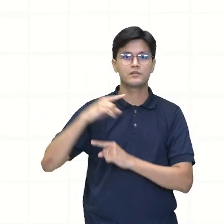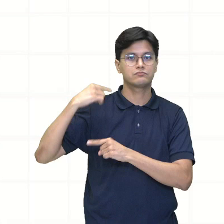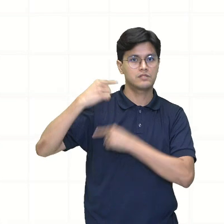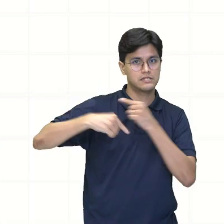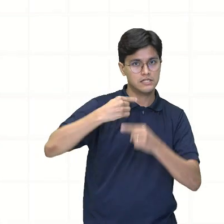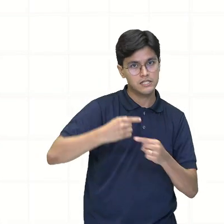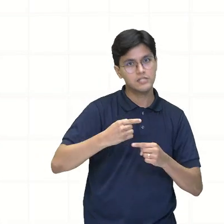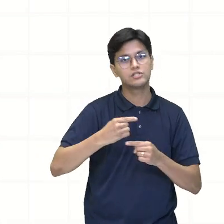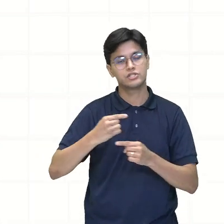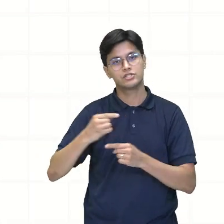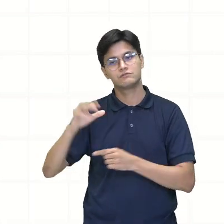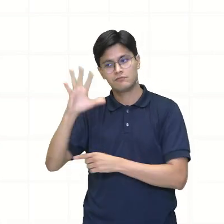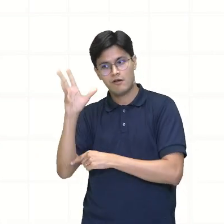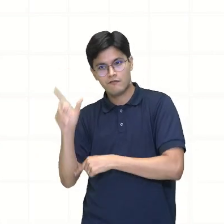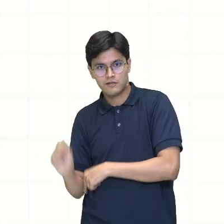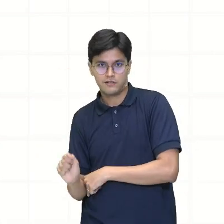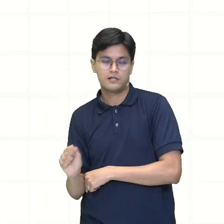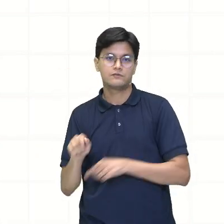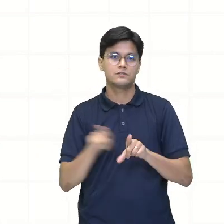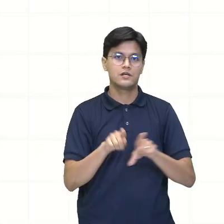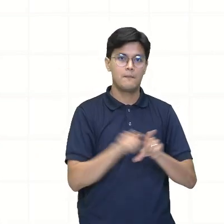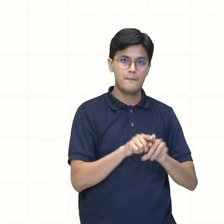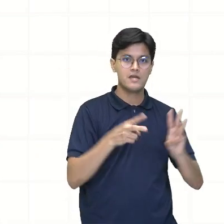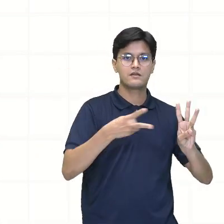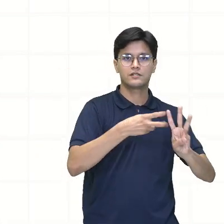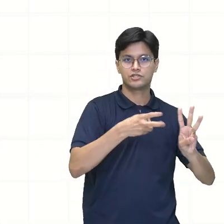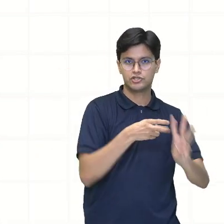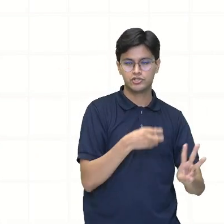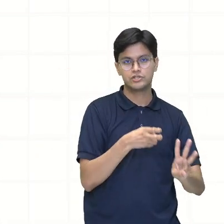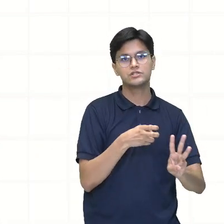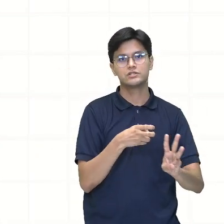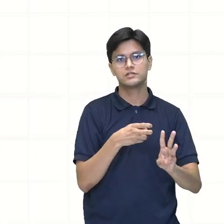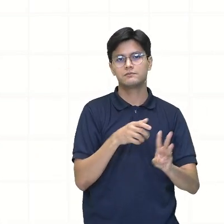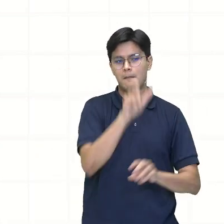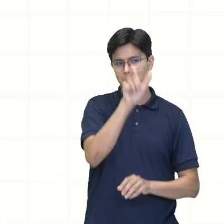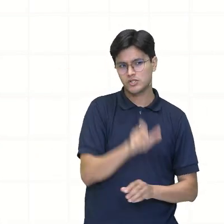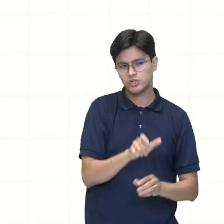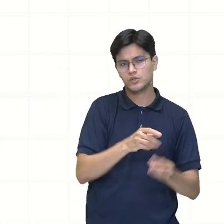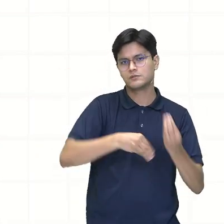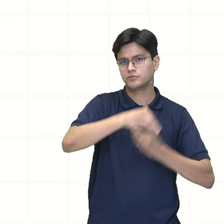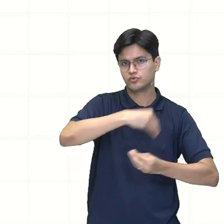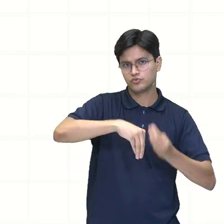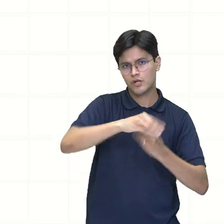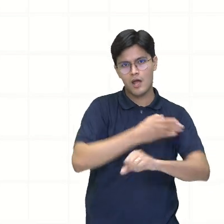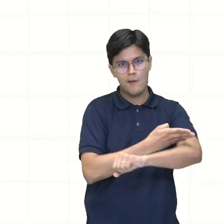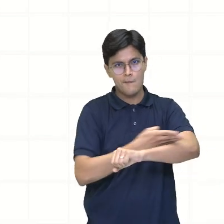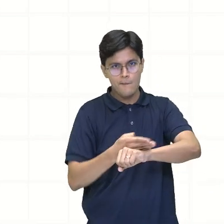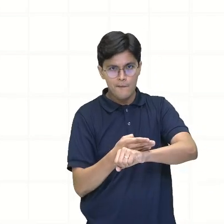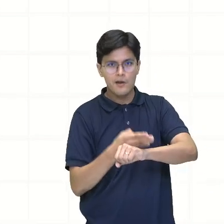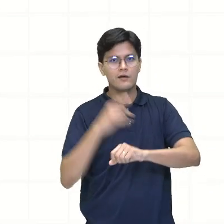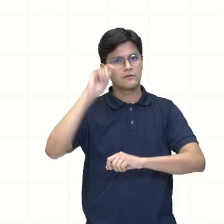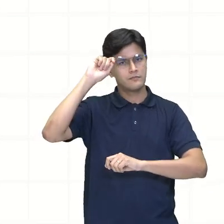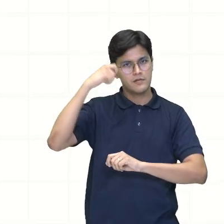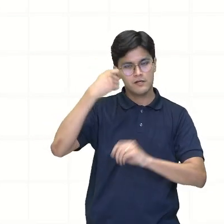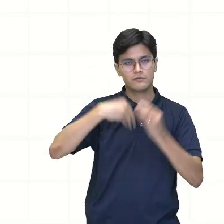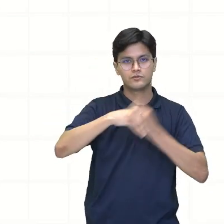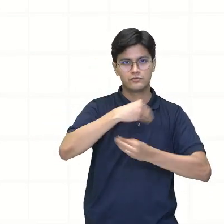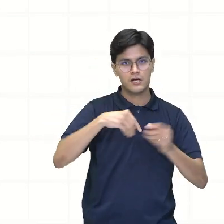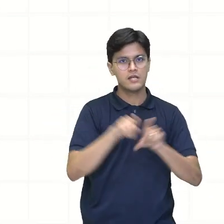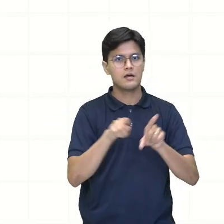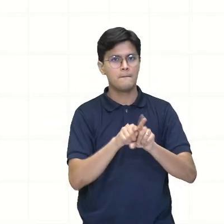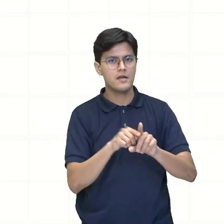africanos, indígenas, mestiços e brancos. Então, observem que os quilombos na Amazônia não